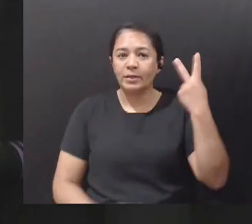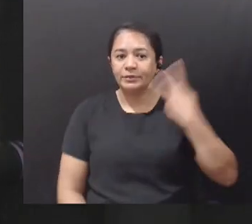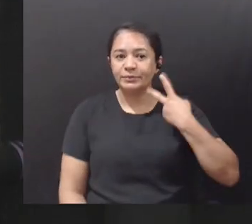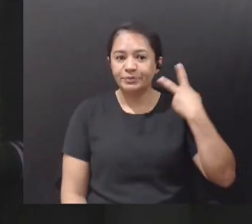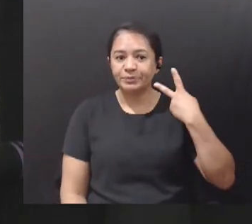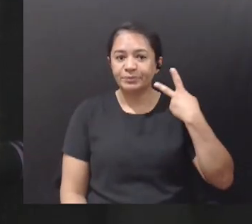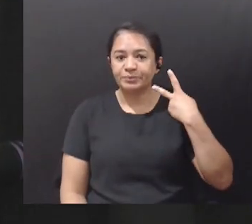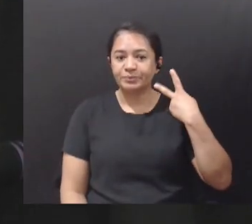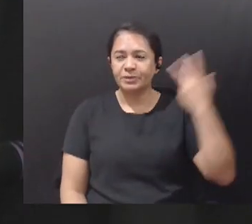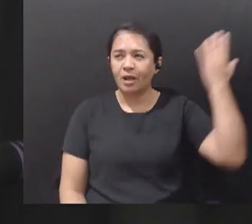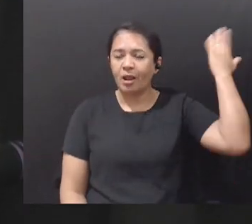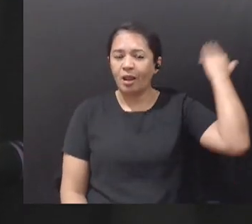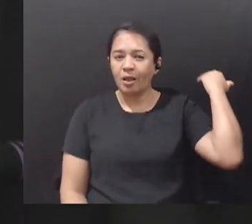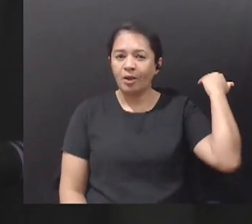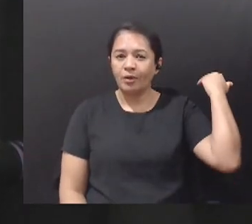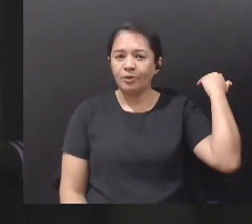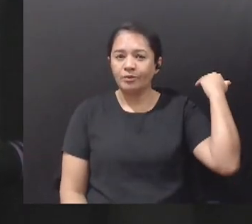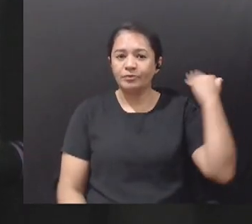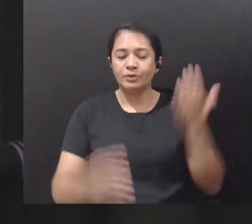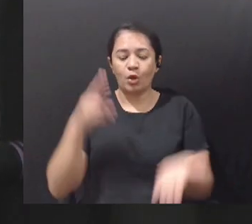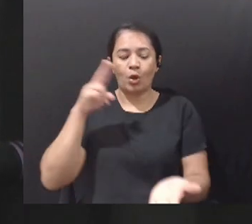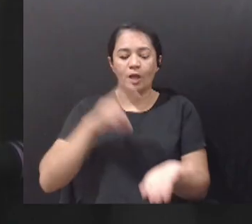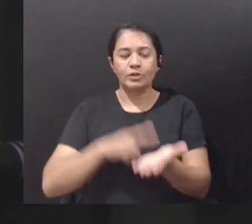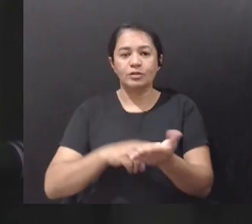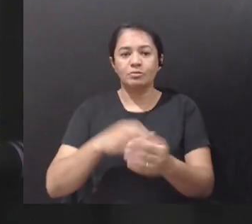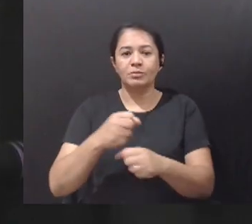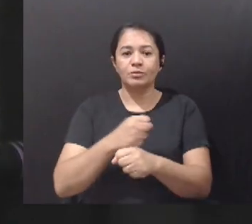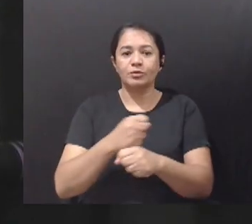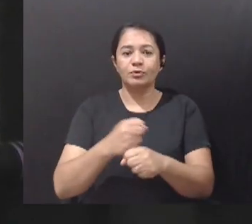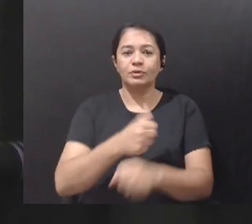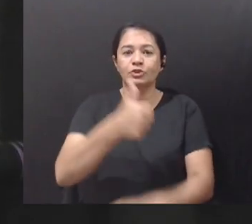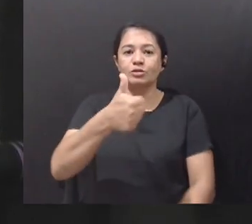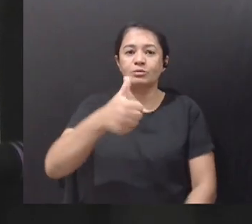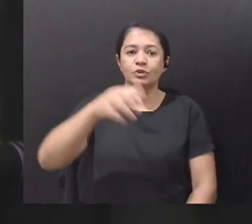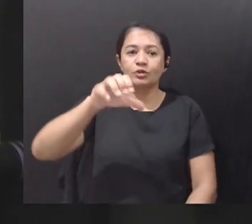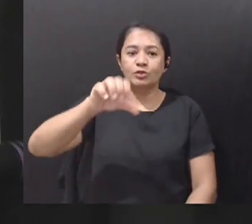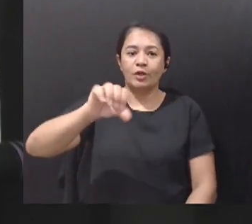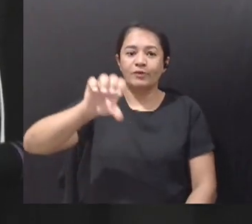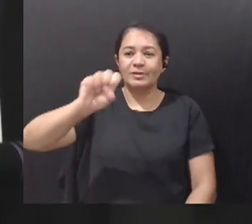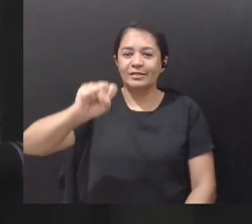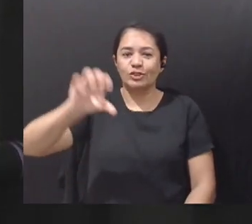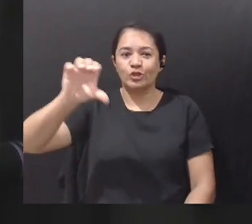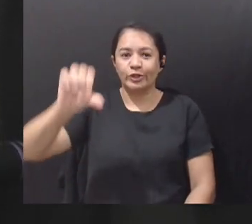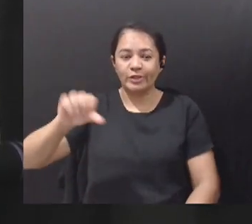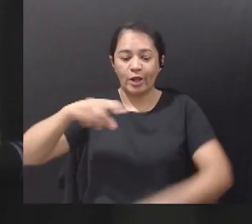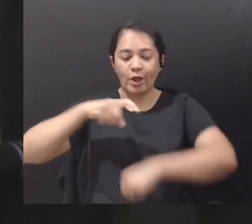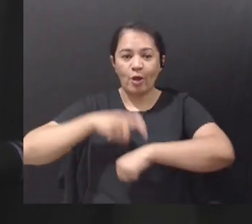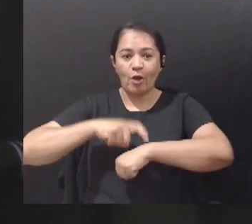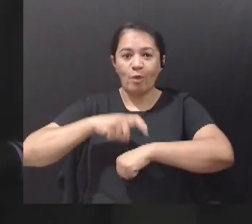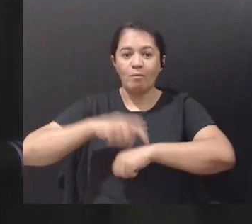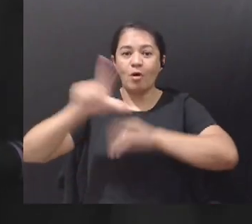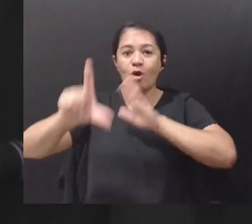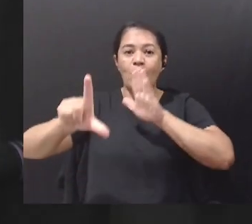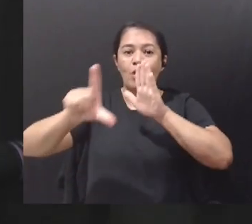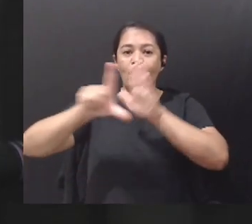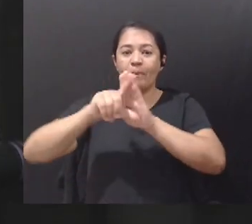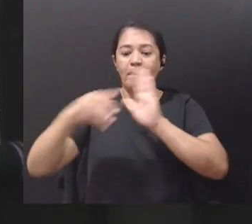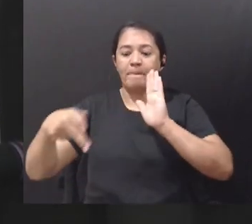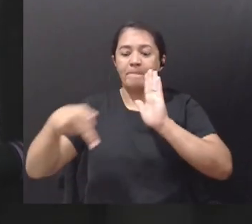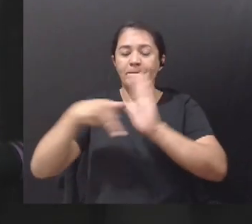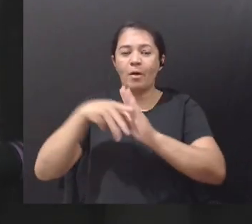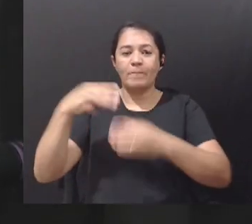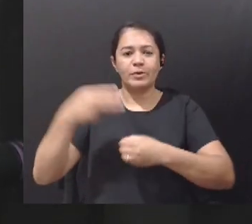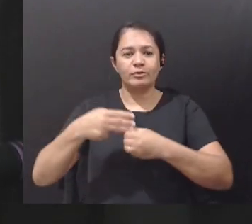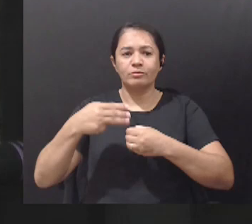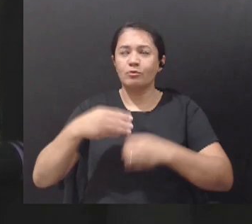época, tomamos posse em 89, era o momento, então, da legislação do município. O Brasil inteiro